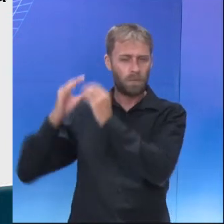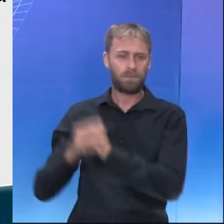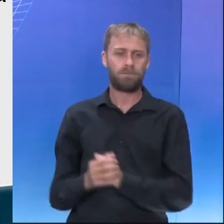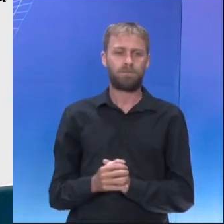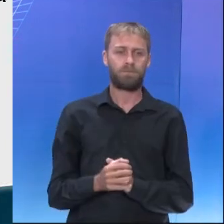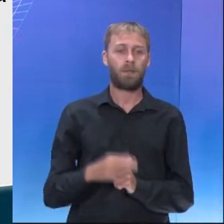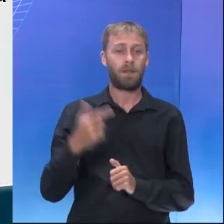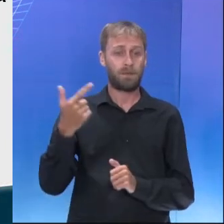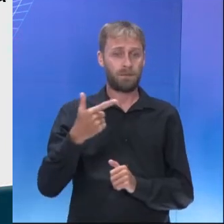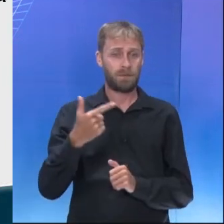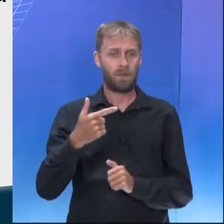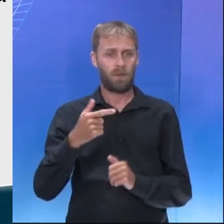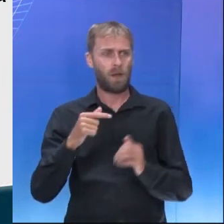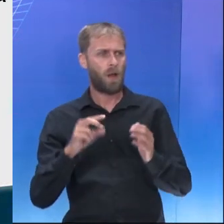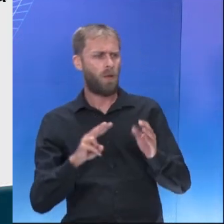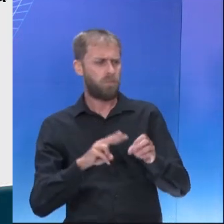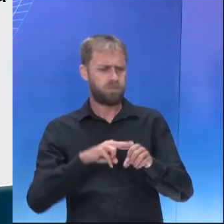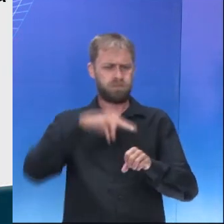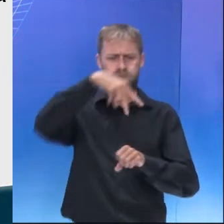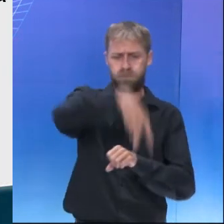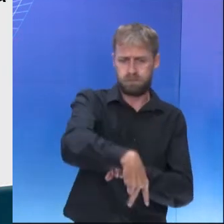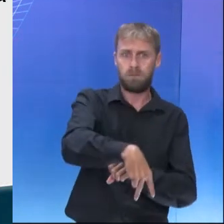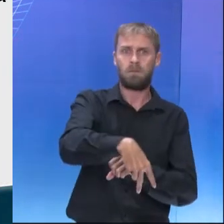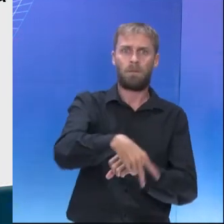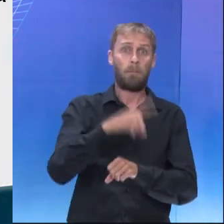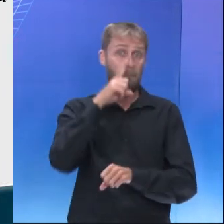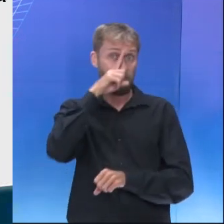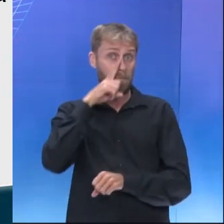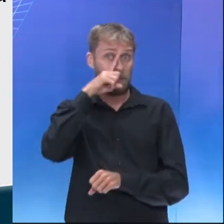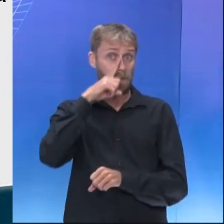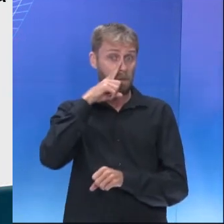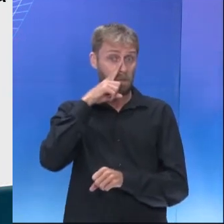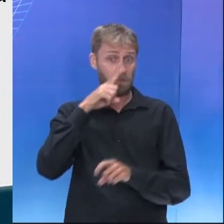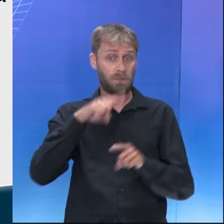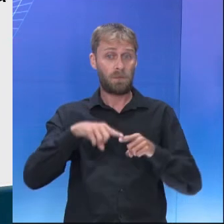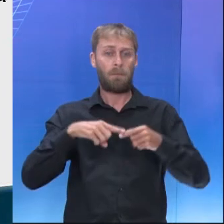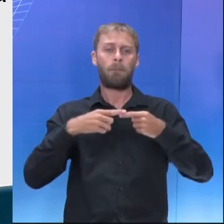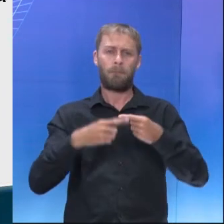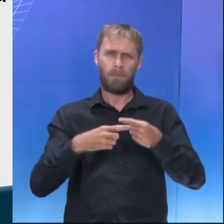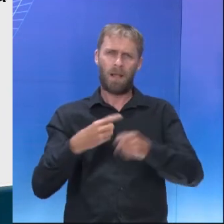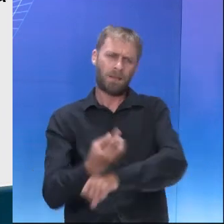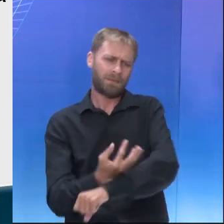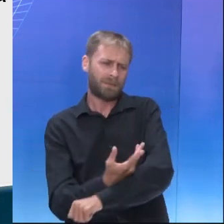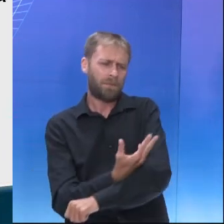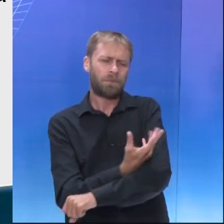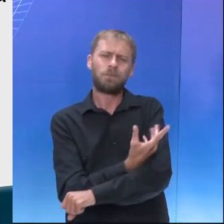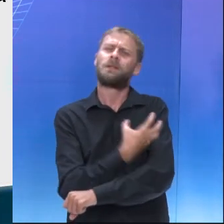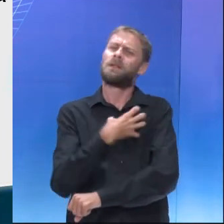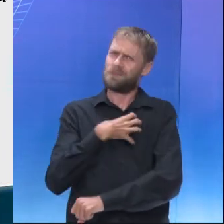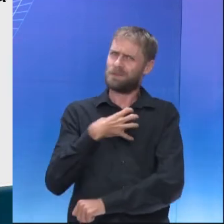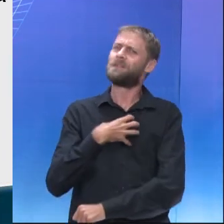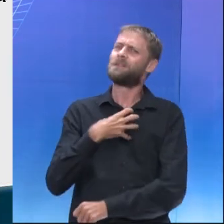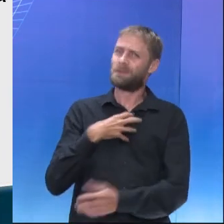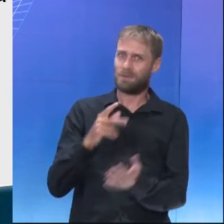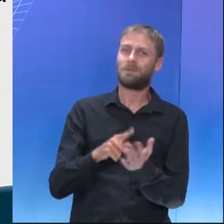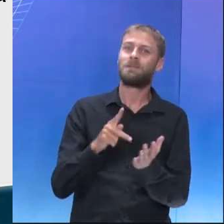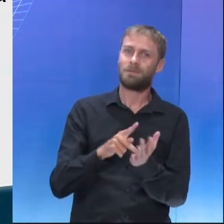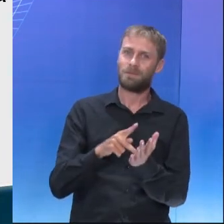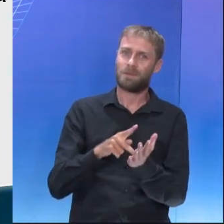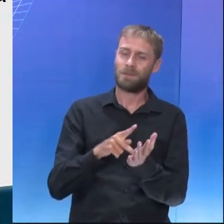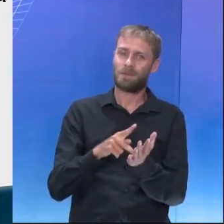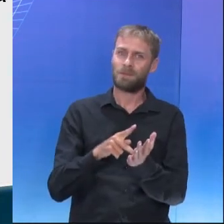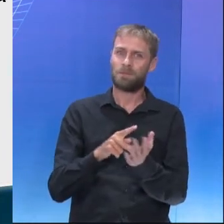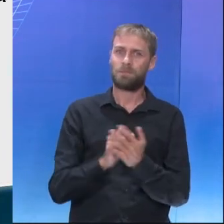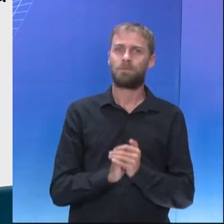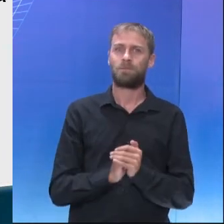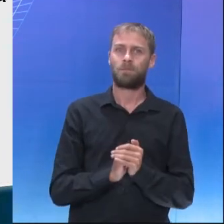frase. Jumping off a cliff is dangerous, but a real thrill. Jumping off. Aqui ele já